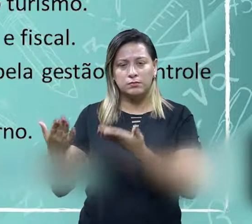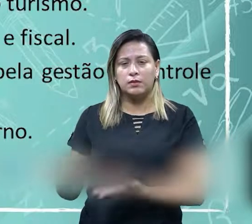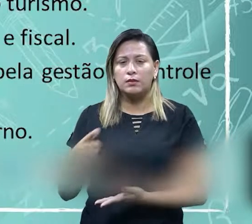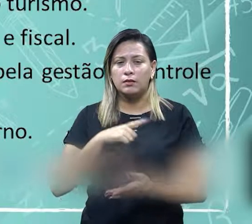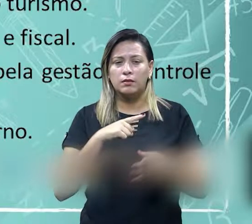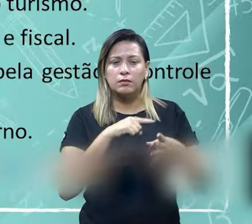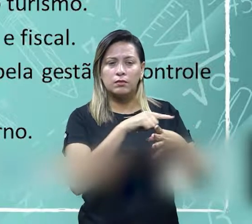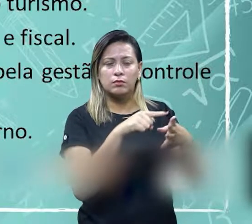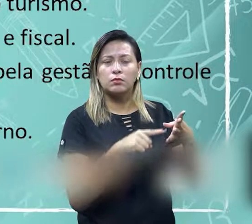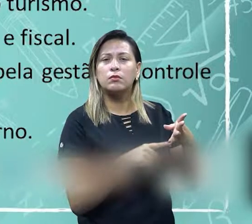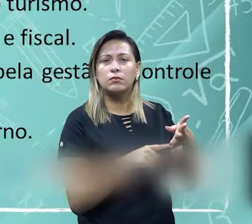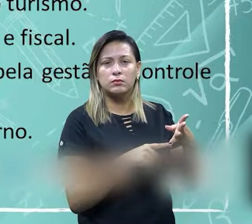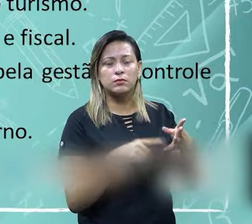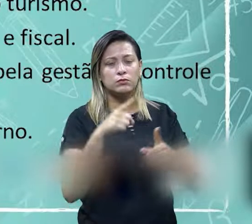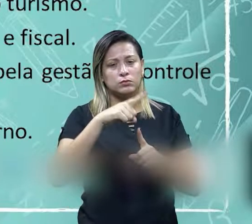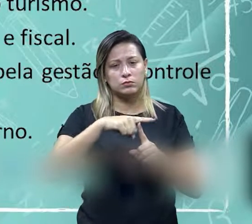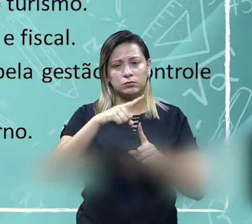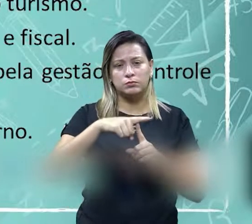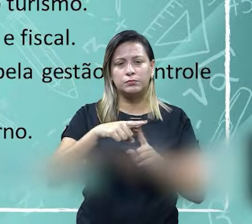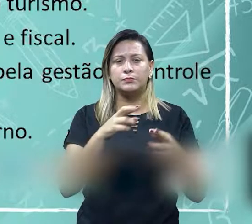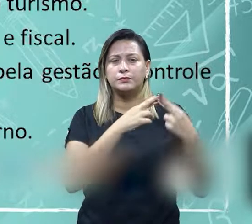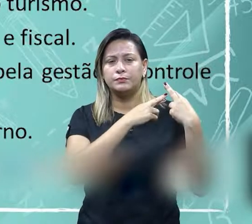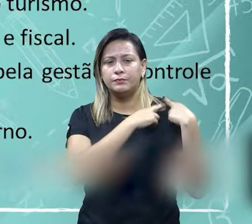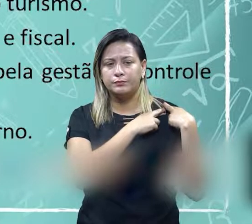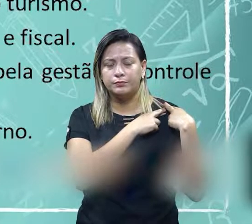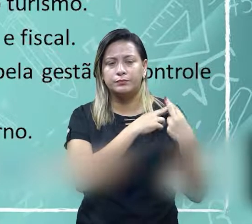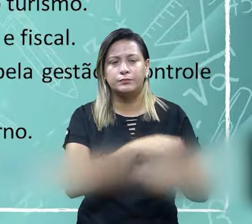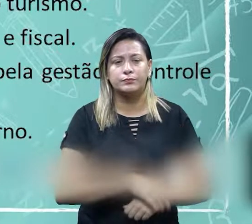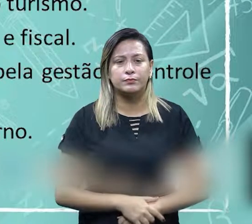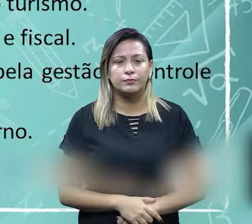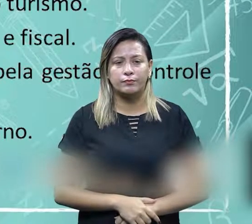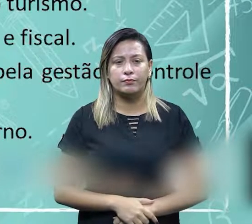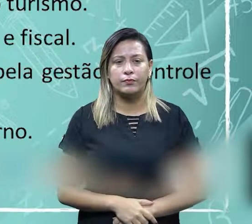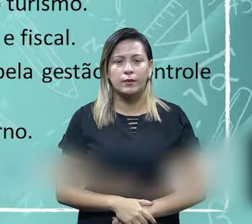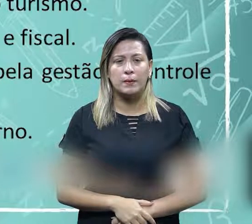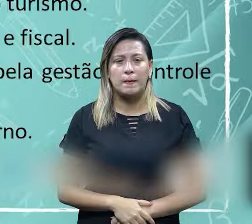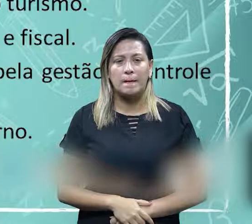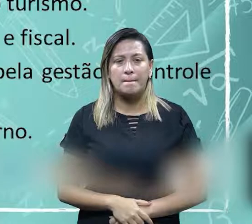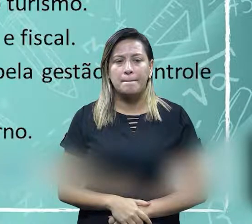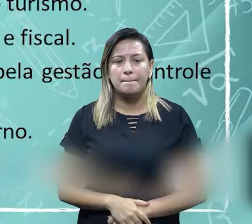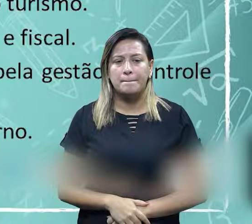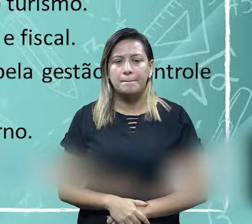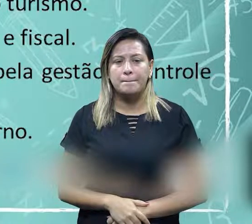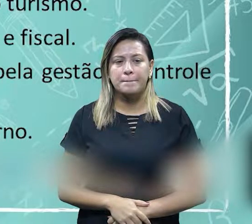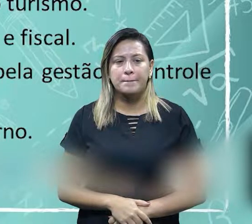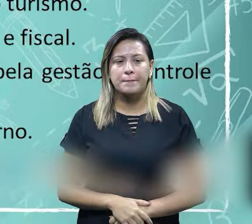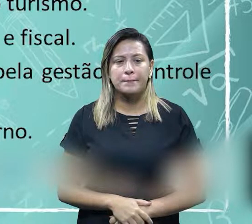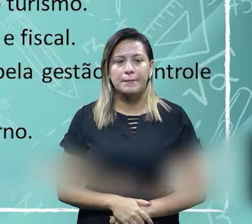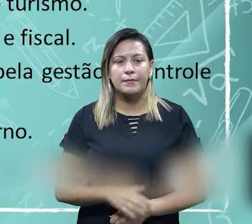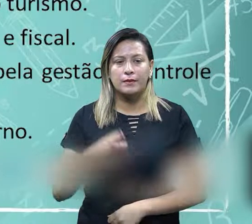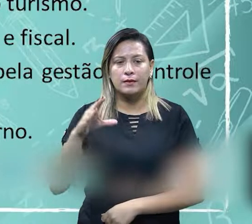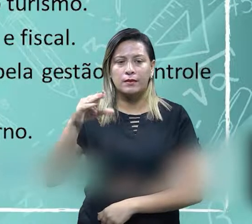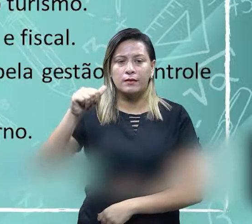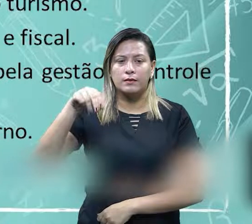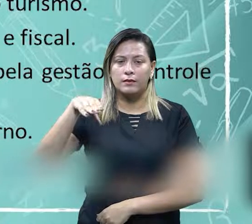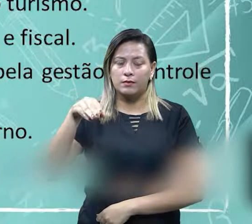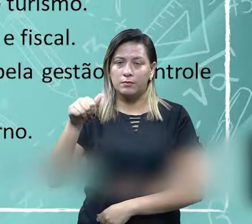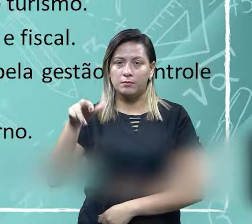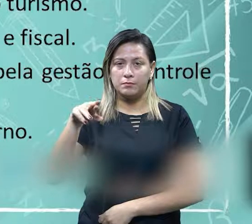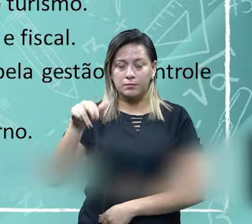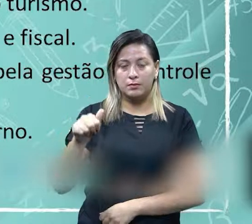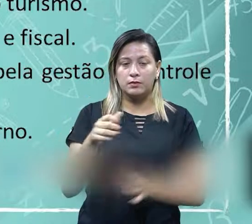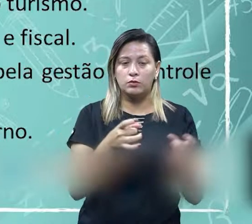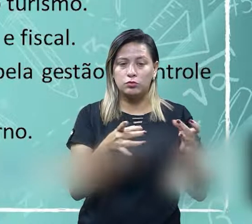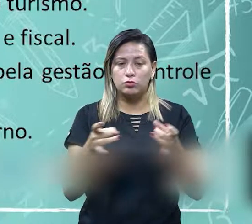tipos de órgãos responsáveis que são mais comuns. Primeiro, a Câmara de Comércio Exterior. O que